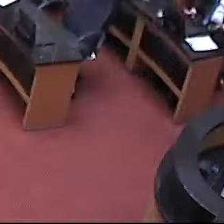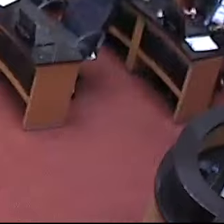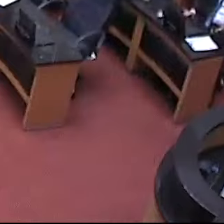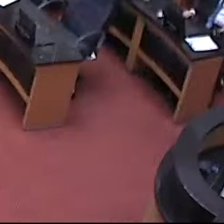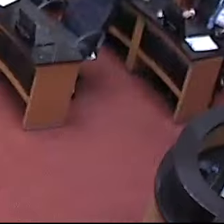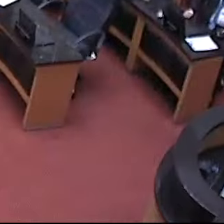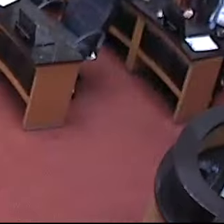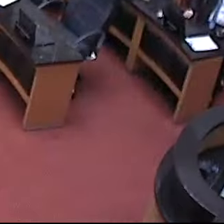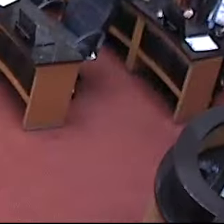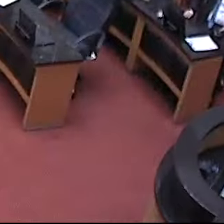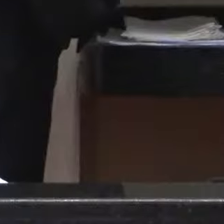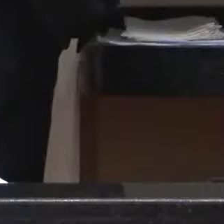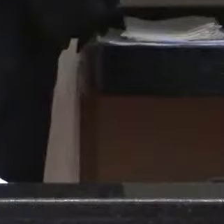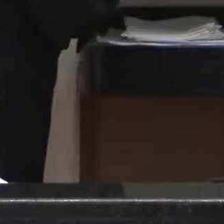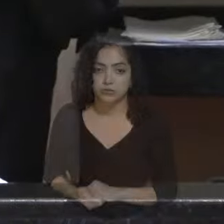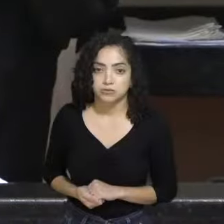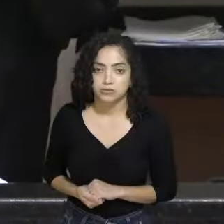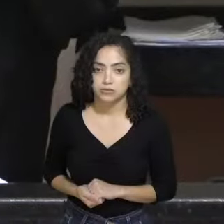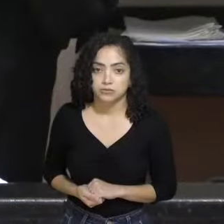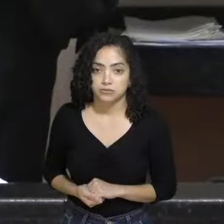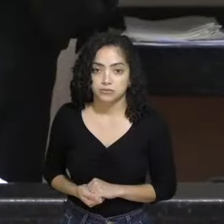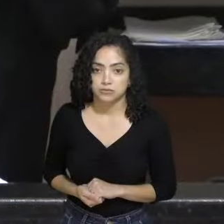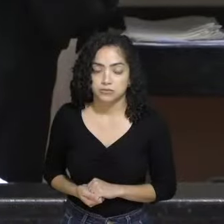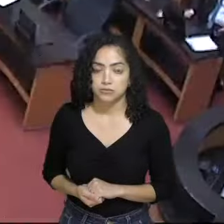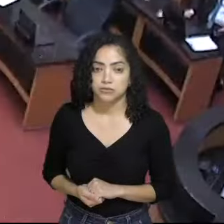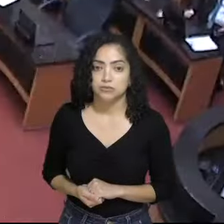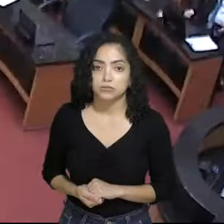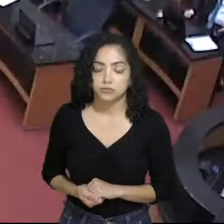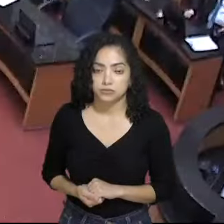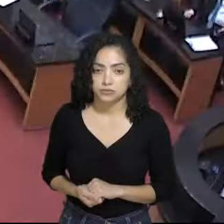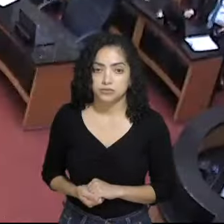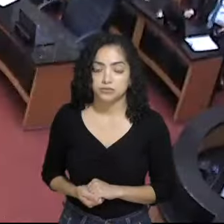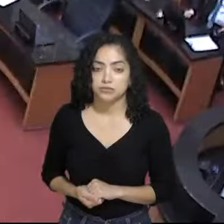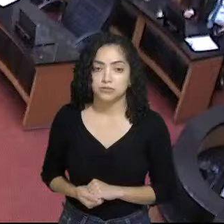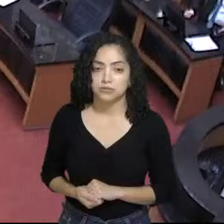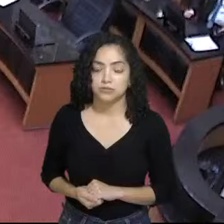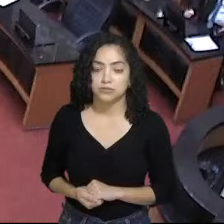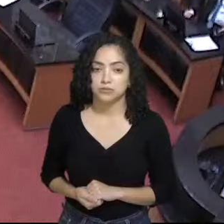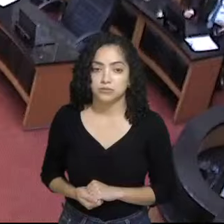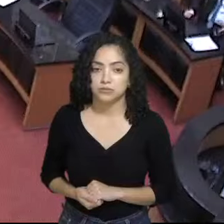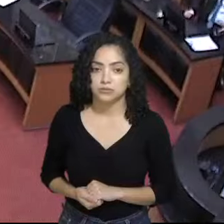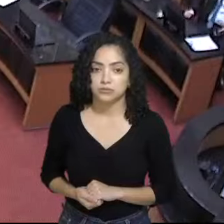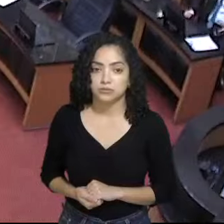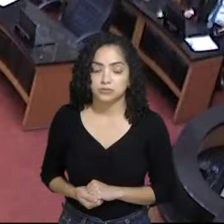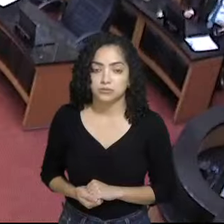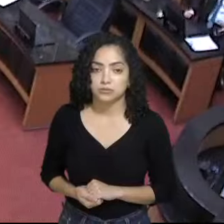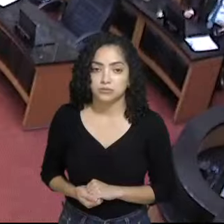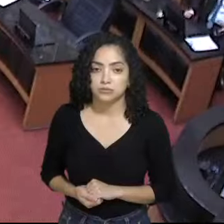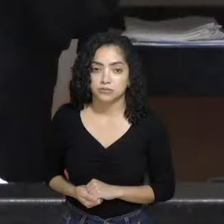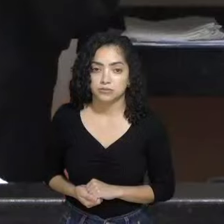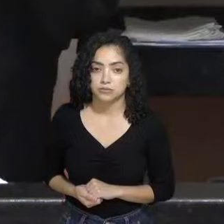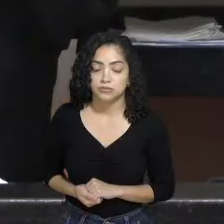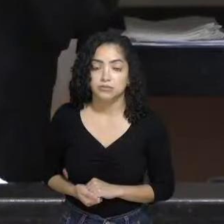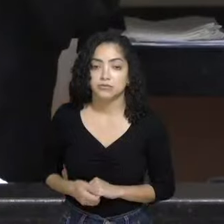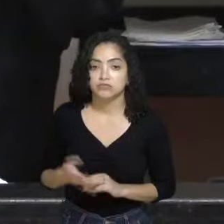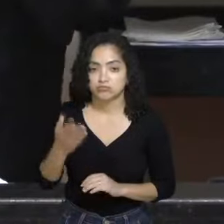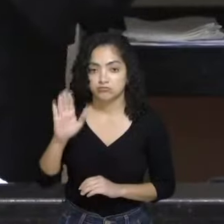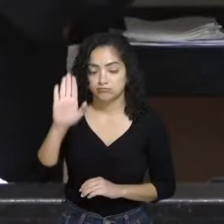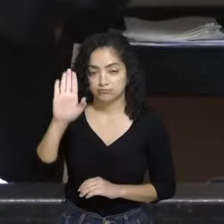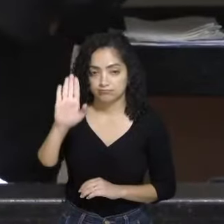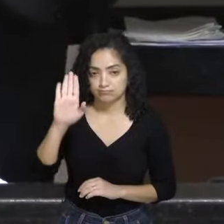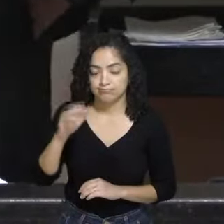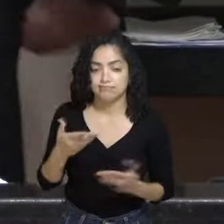Pela ordem, com a palavra, o deputado... Também na redação não, final... Não tem ordem, porque nós estamos com a sessão suspensa, mas faço questão de ouvir